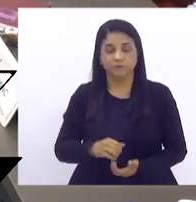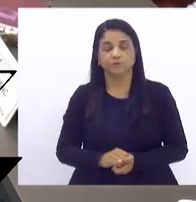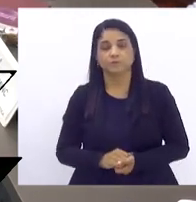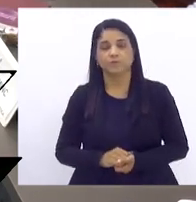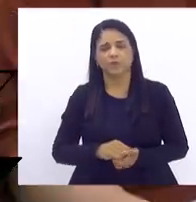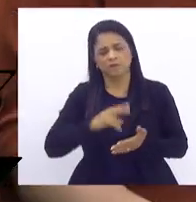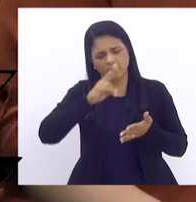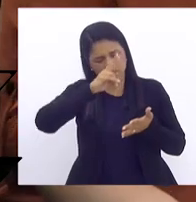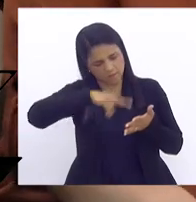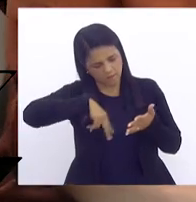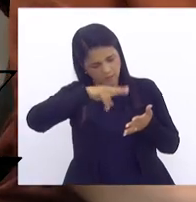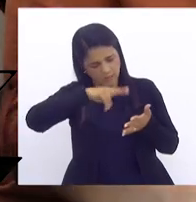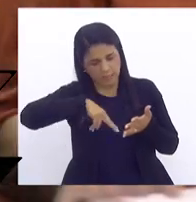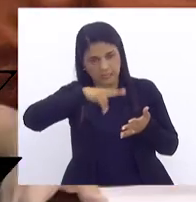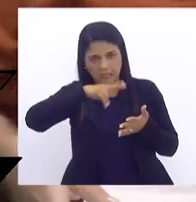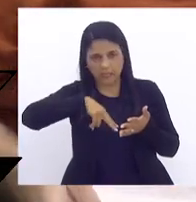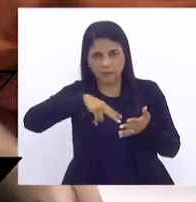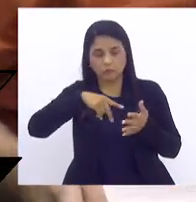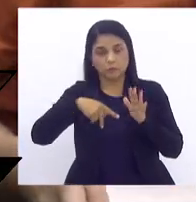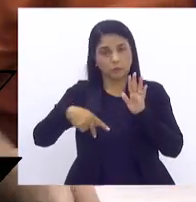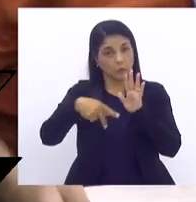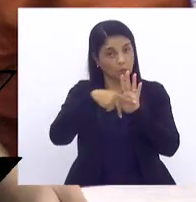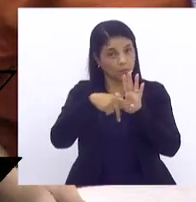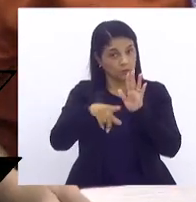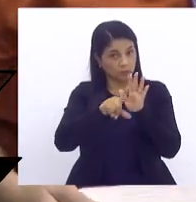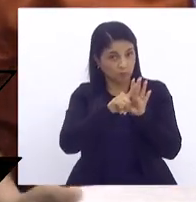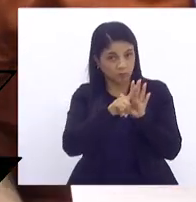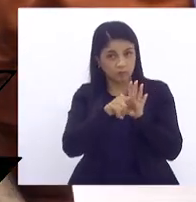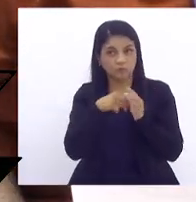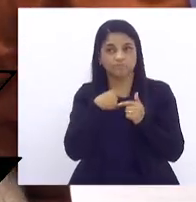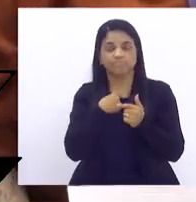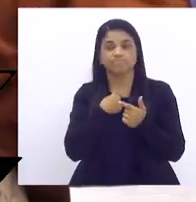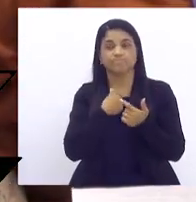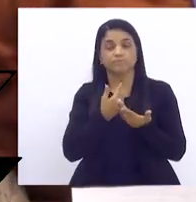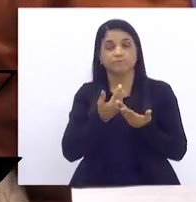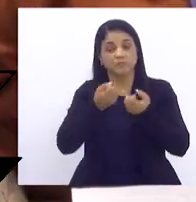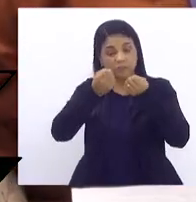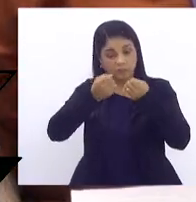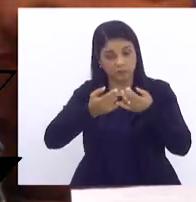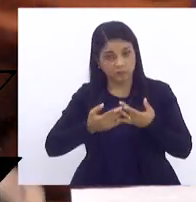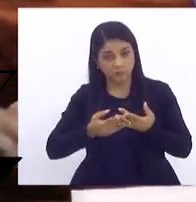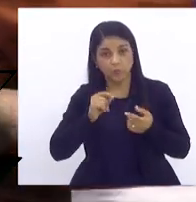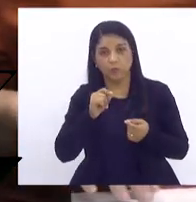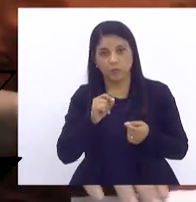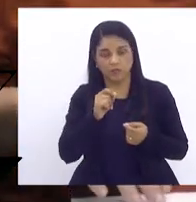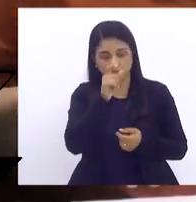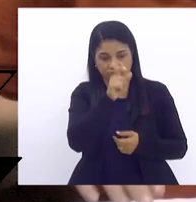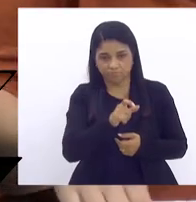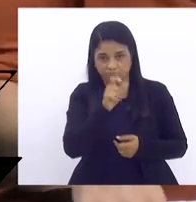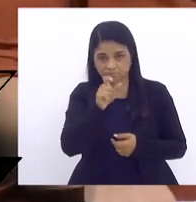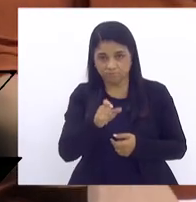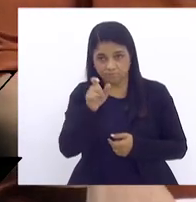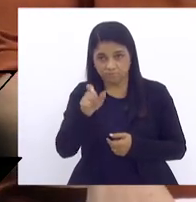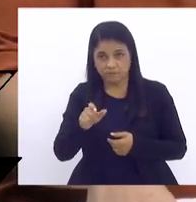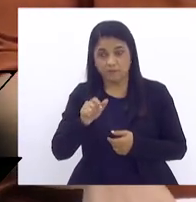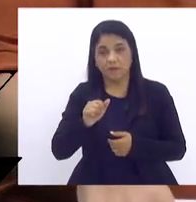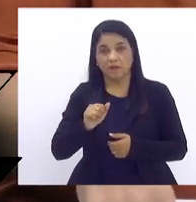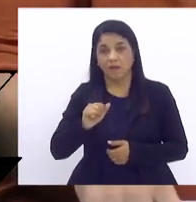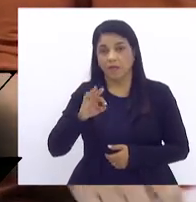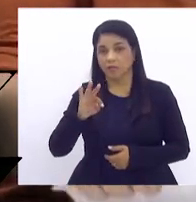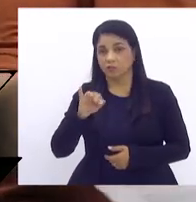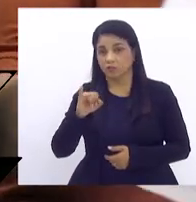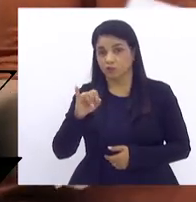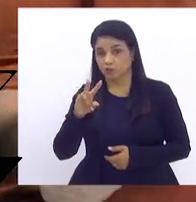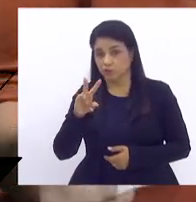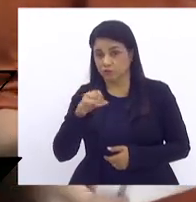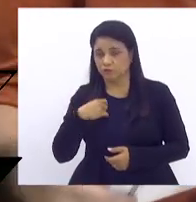uma lida aqui no projeto. Inicialmente ele fala em ativos, e aí eu entendi que ativos ele estivesse falando de